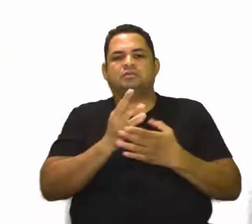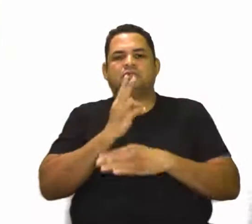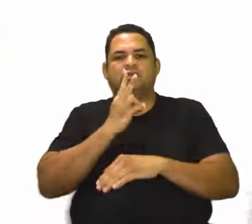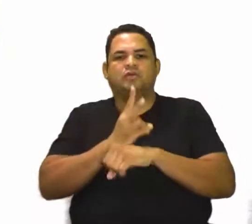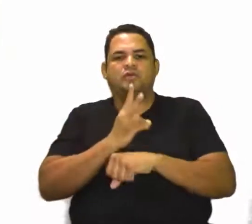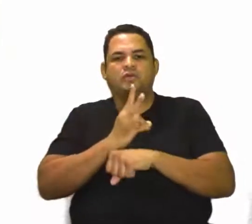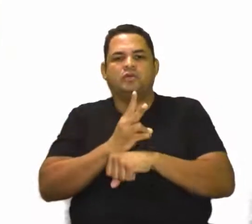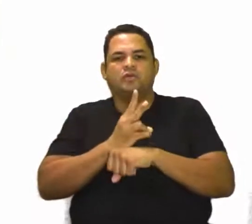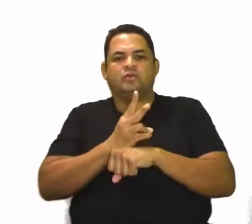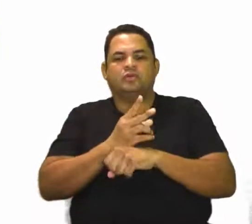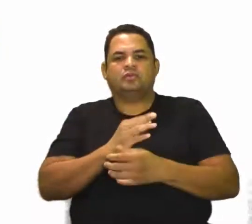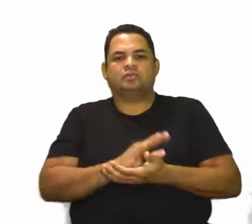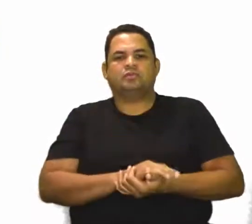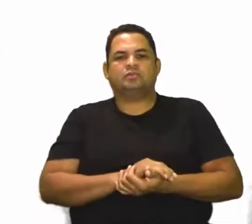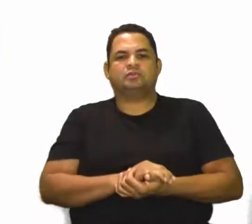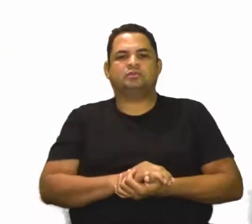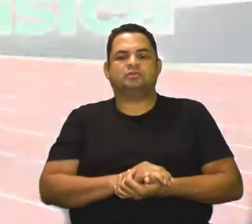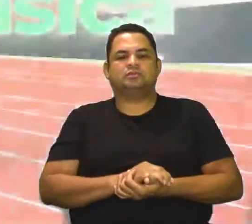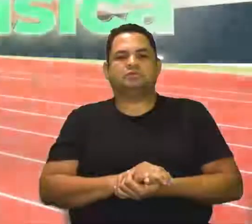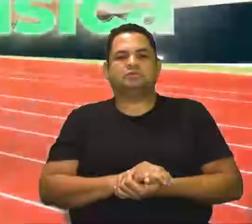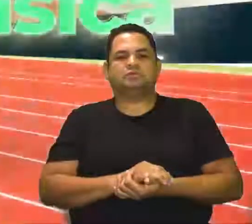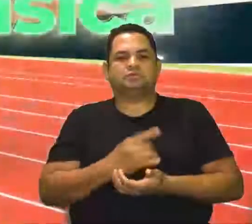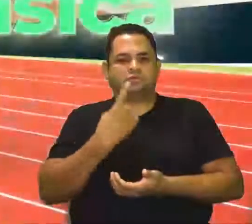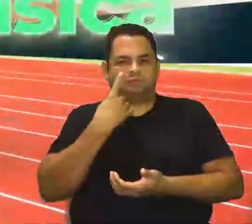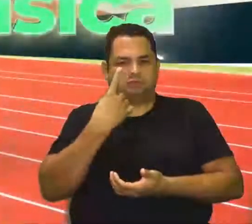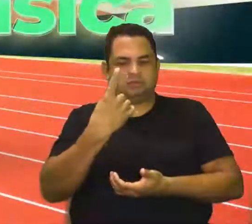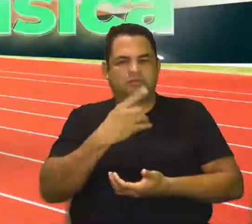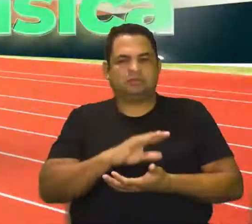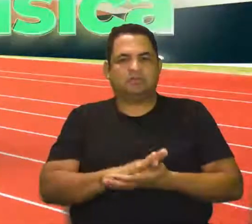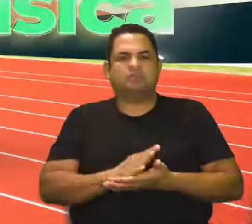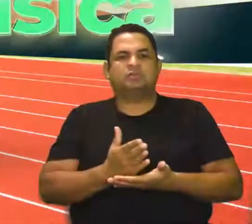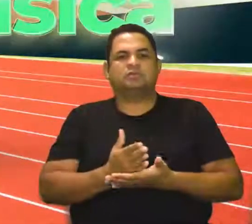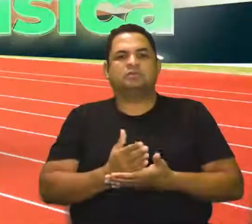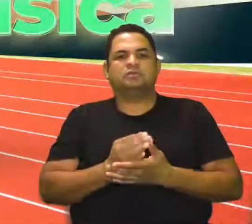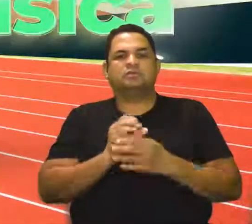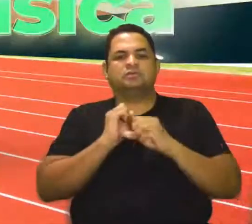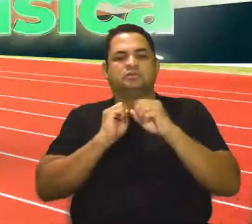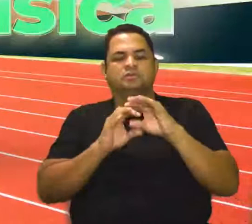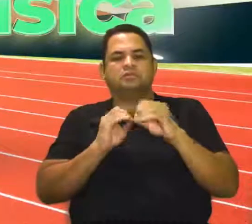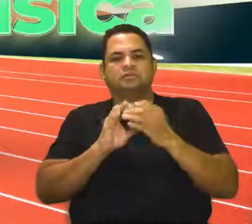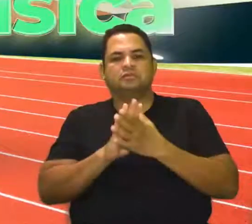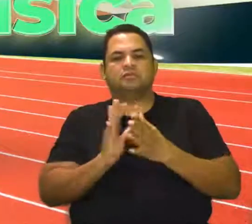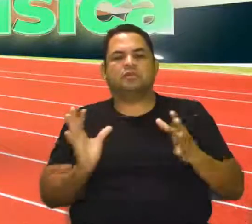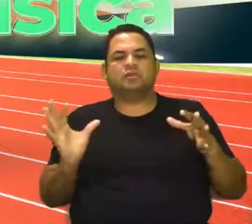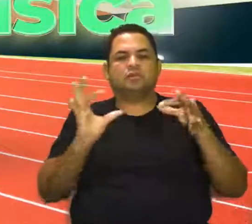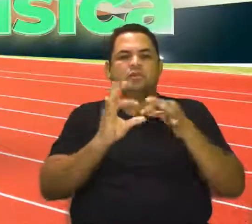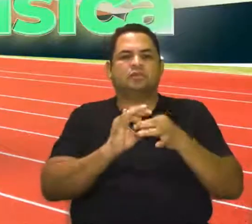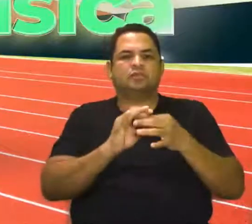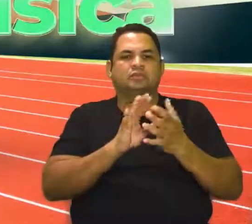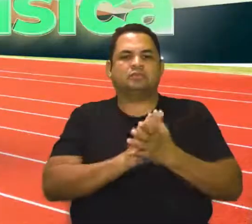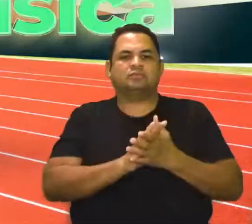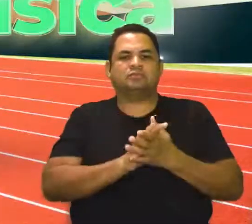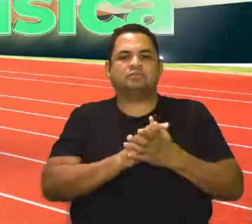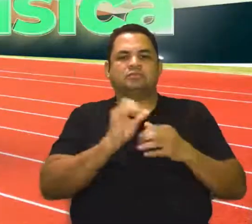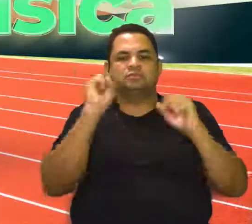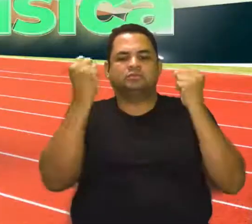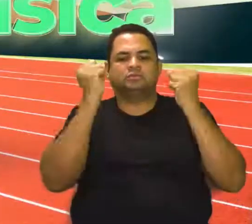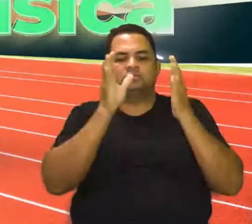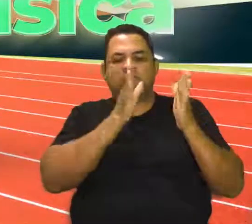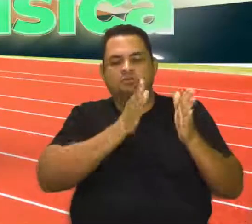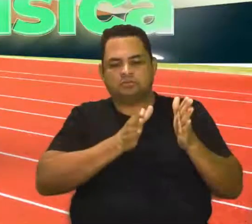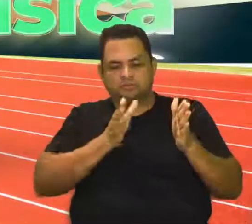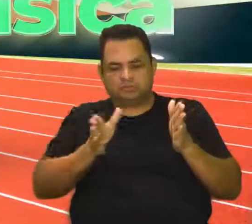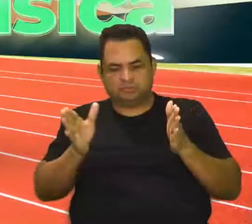jornalística, professora Iris, que a gente vai assistir, onde vai abordar, contextualizar essa atividade física nas fases